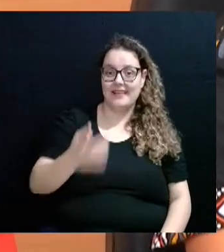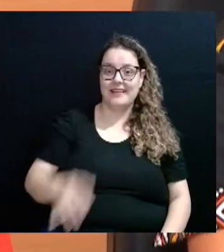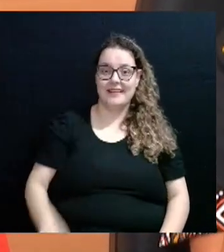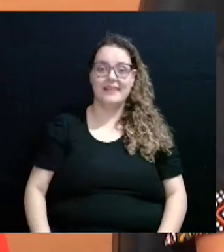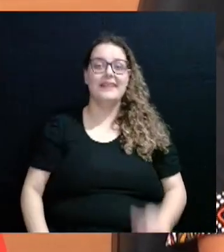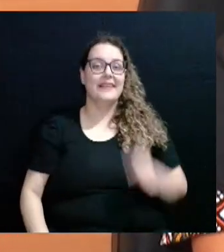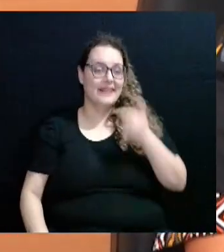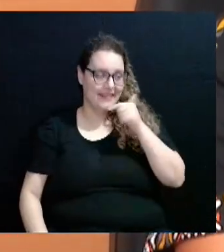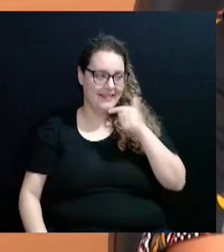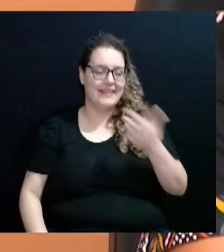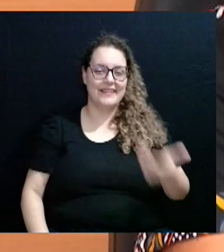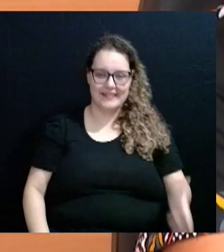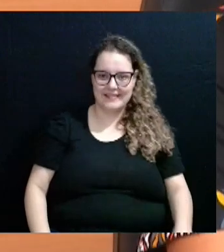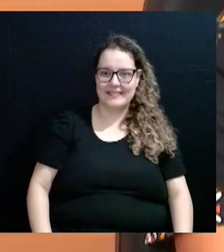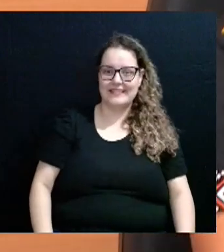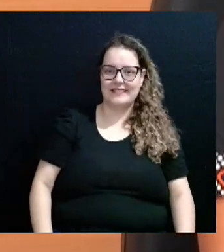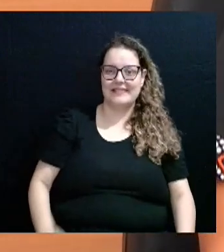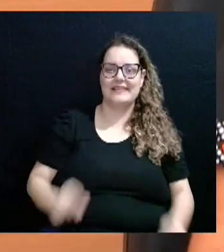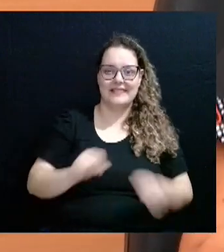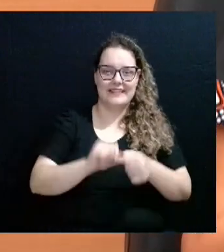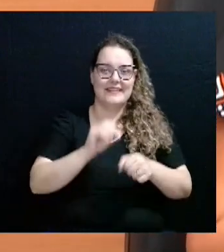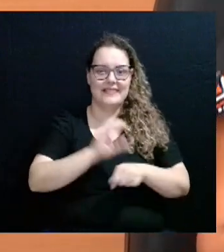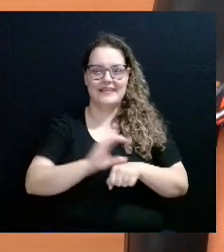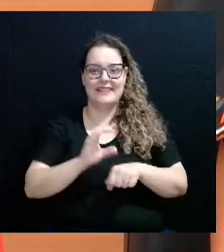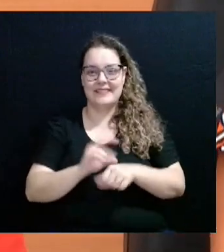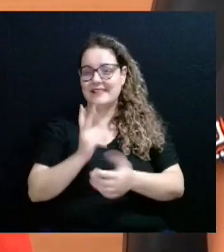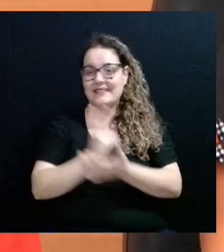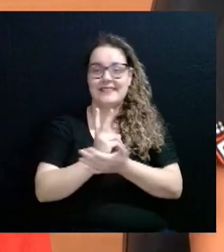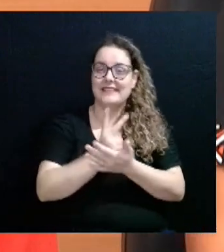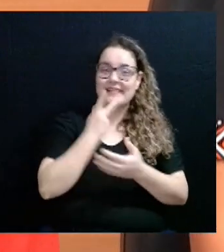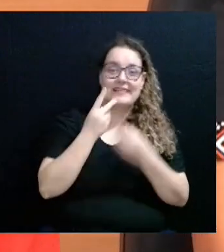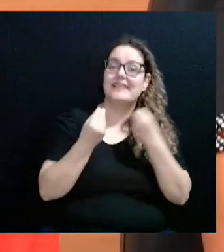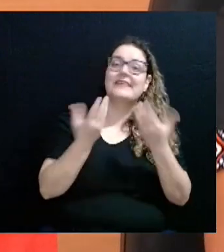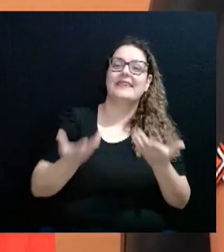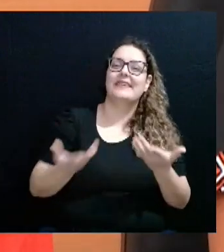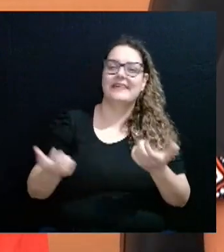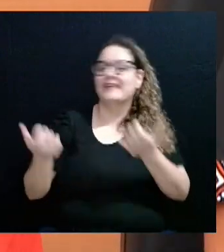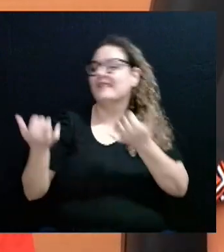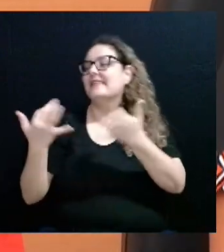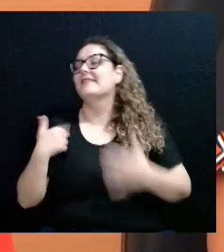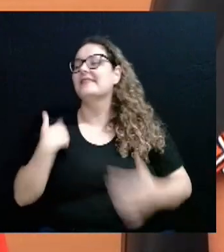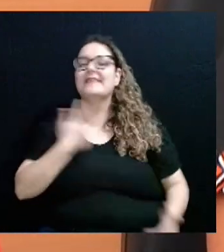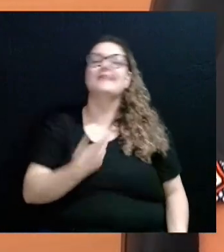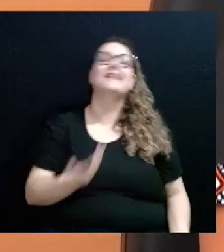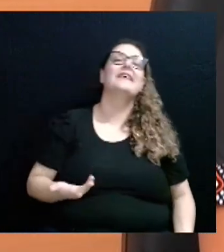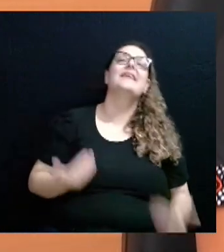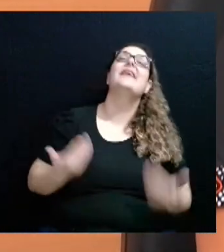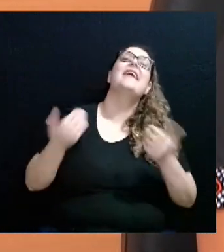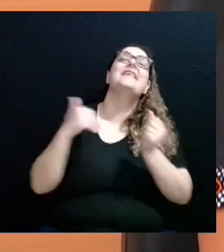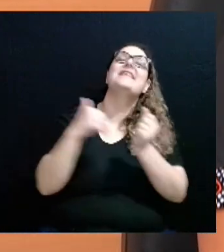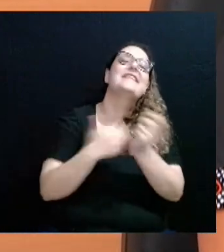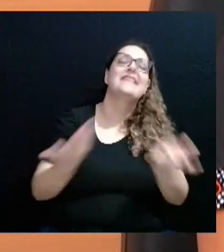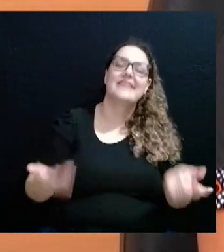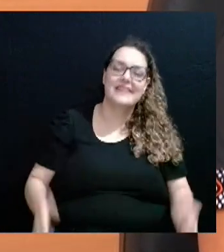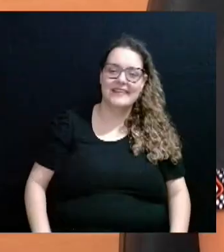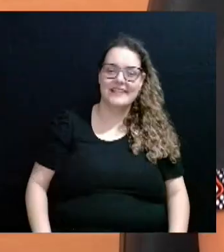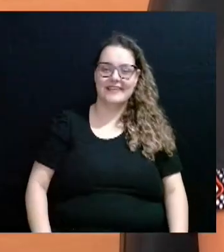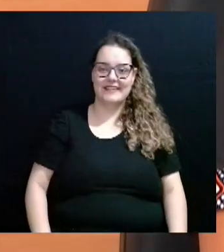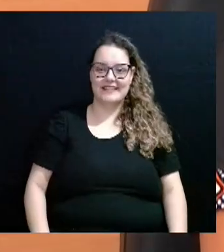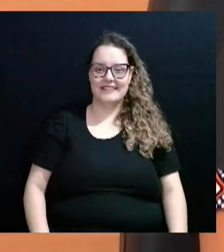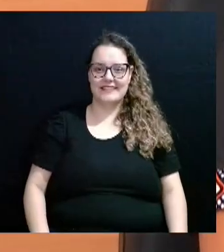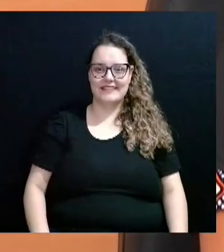Fez cursinho, você sempre falou. Fala pra nós, qual fita? Aí eu falo, mano, pra você ver como é que